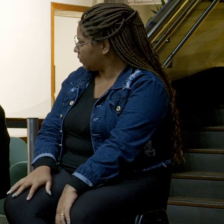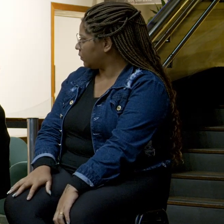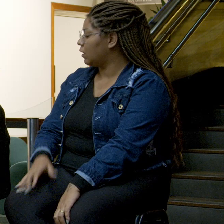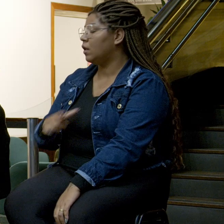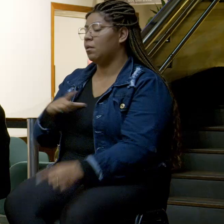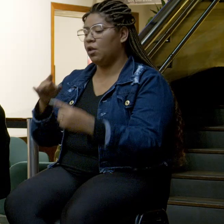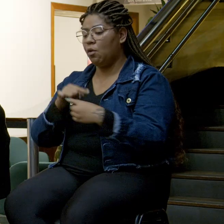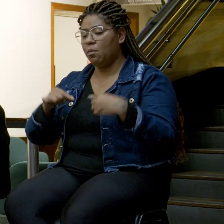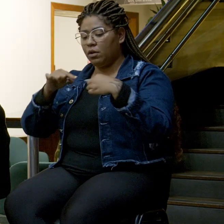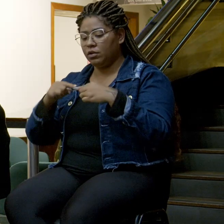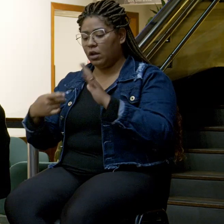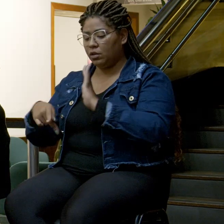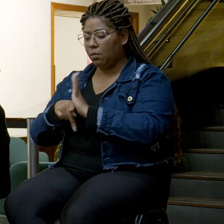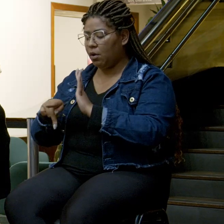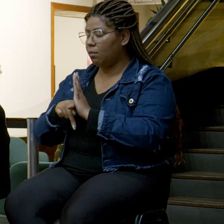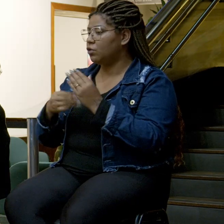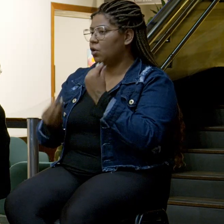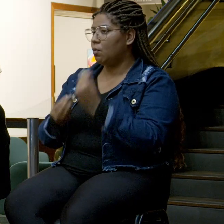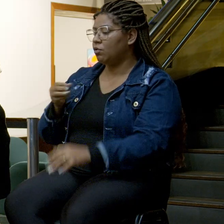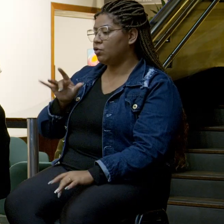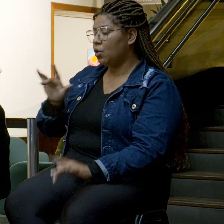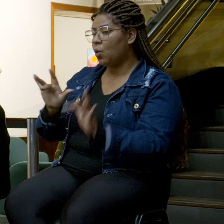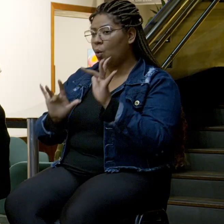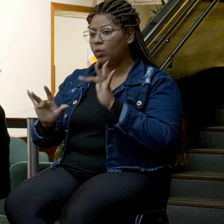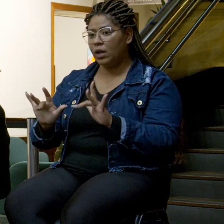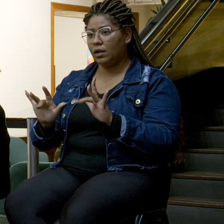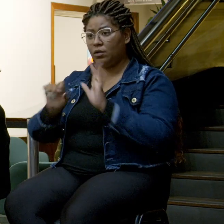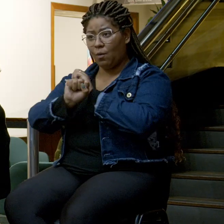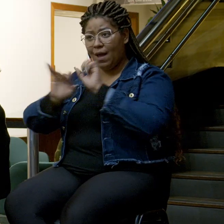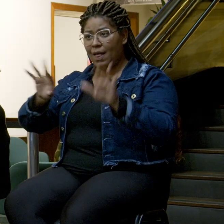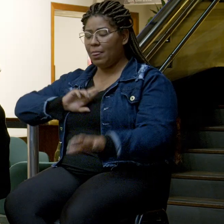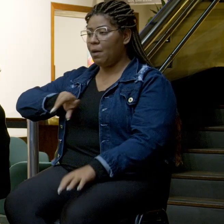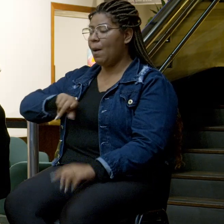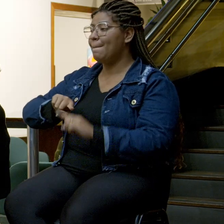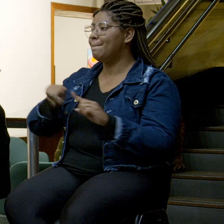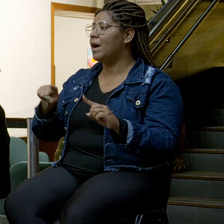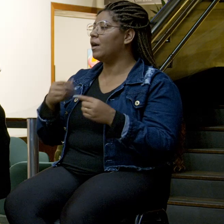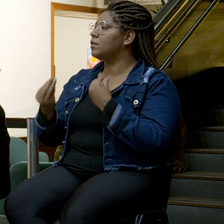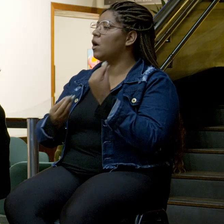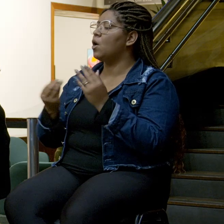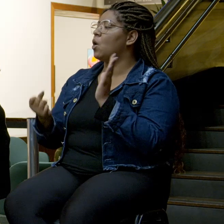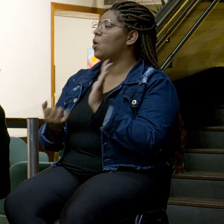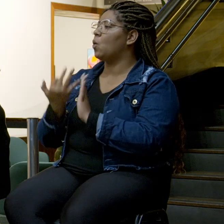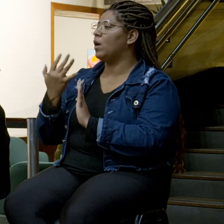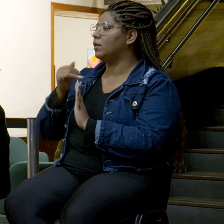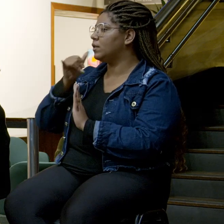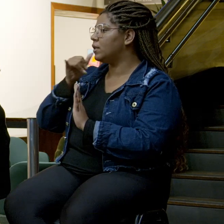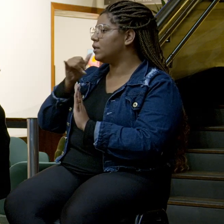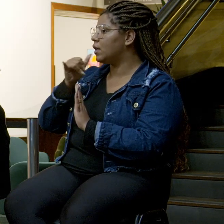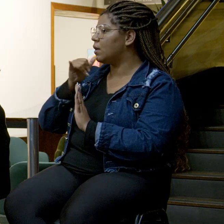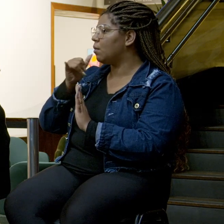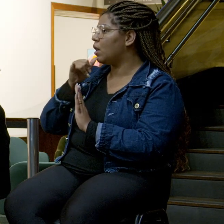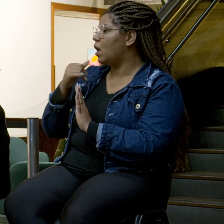de subjetivação através do contágio, embora não fique evidente o quanto exatamente a artista conheceu o